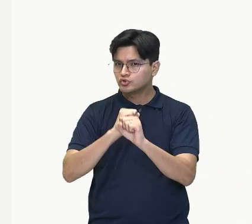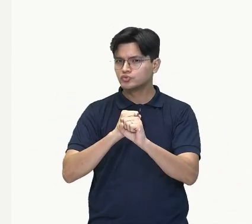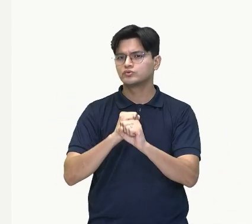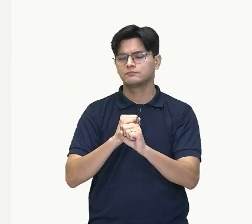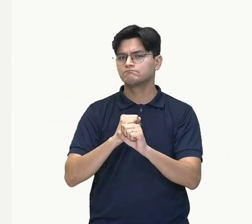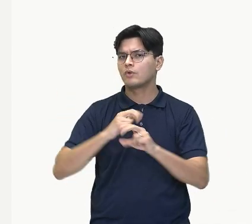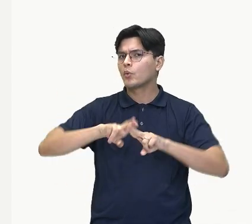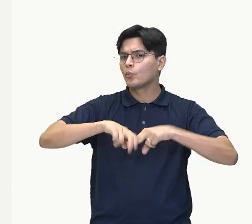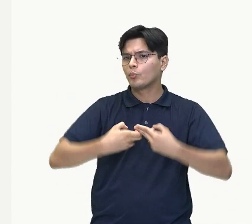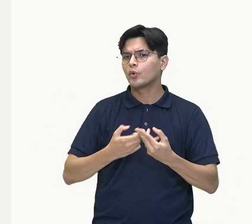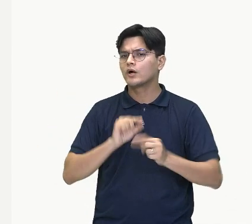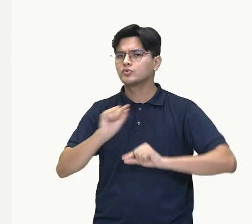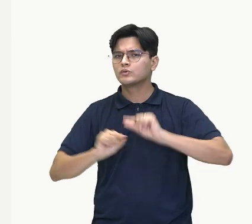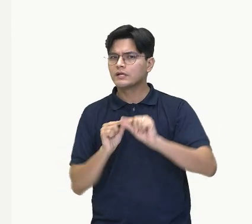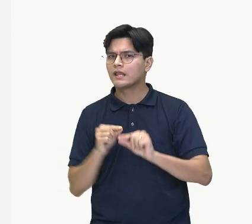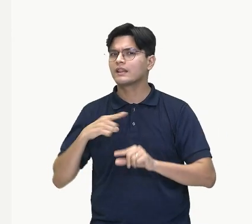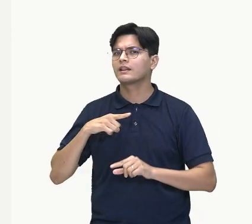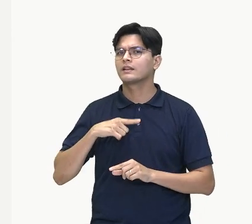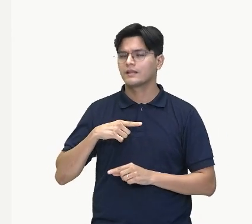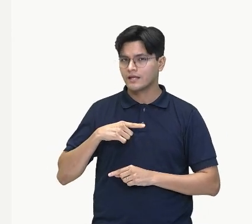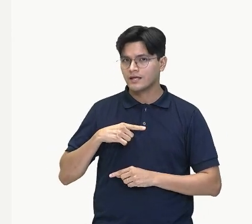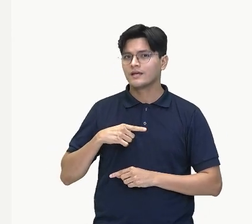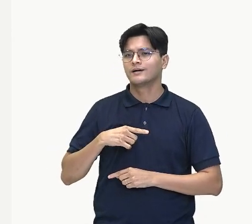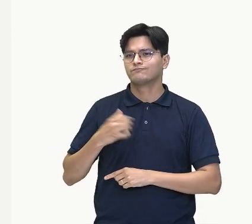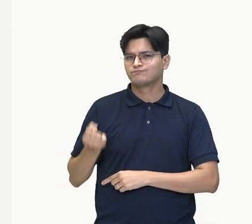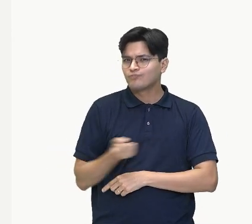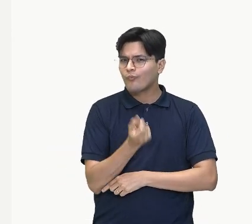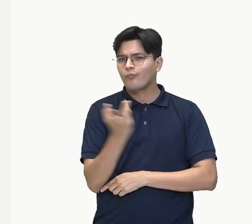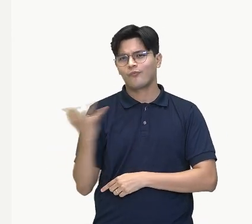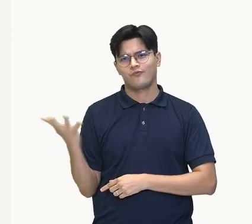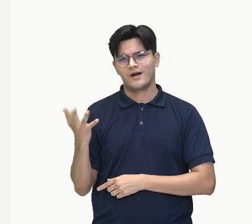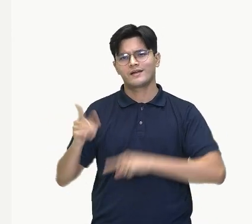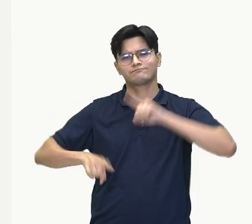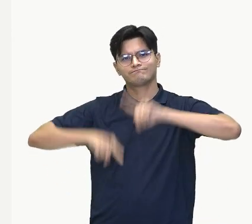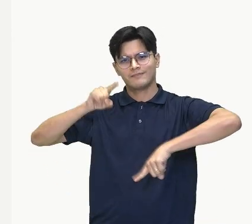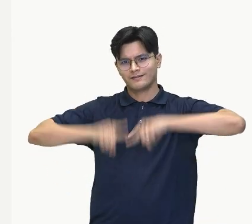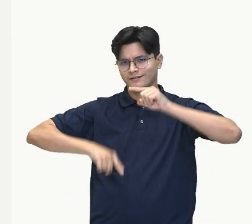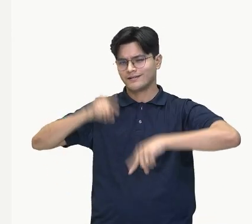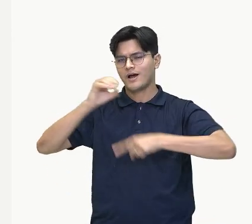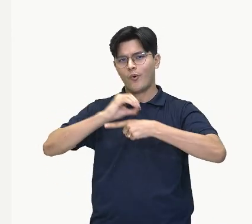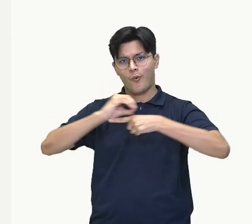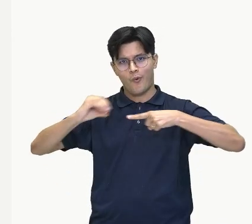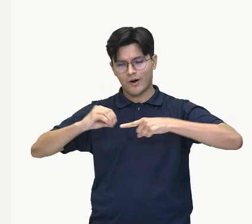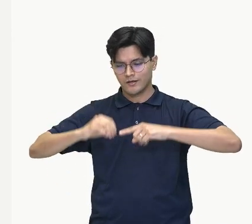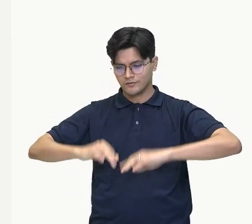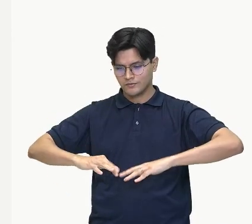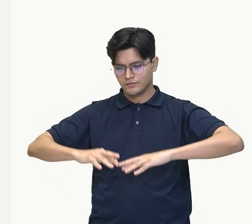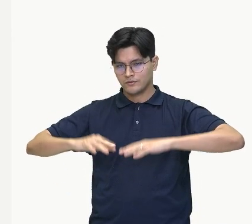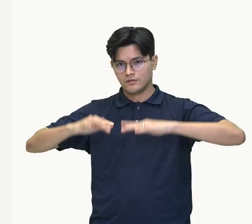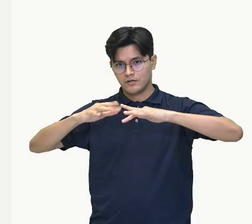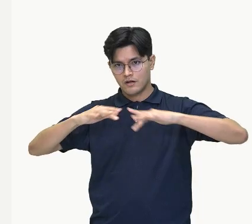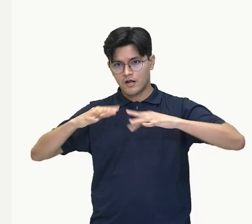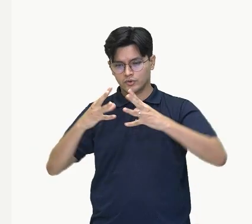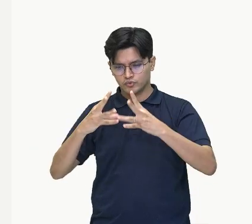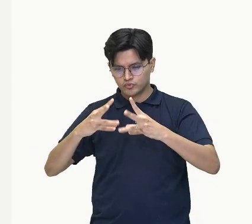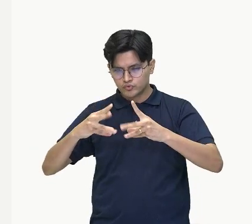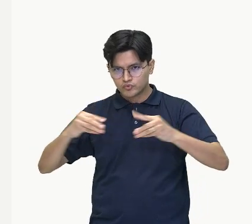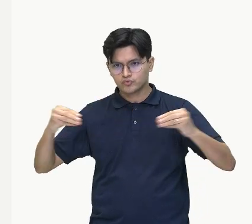carregarem uma grande quantidade de matéria orgânica em decomposição.